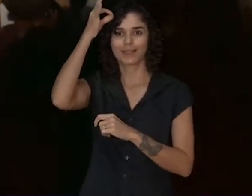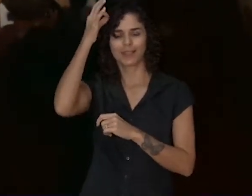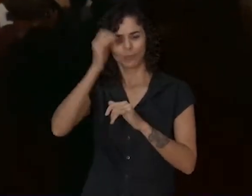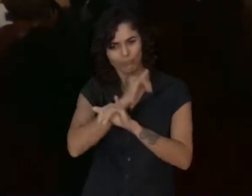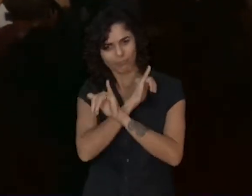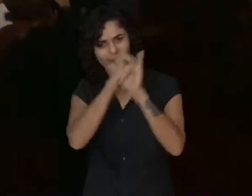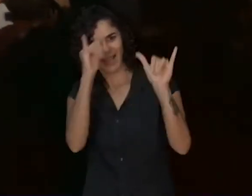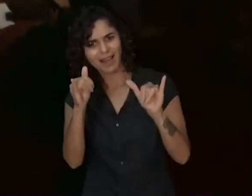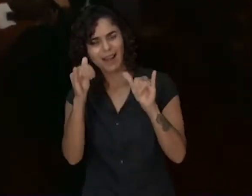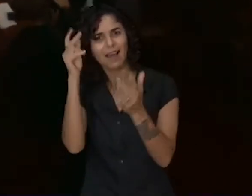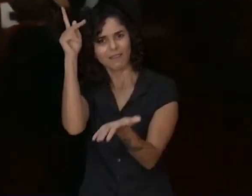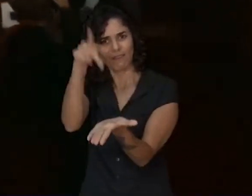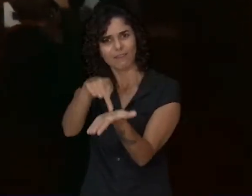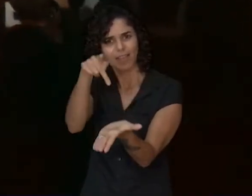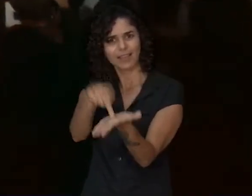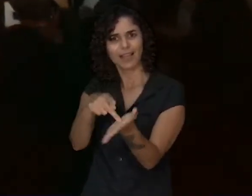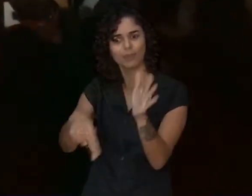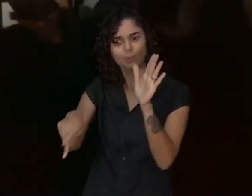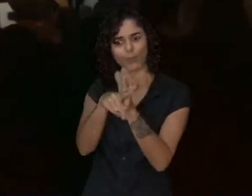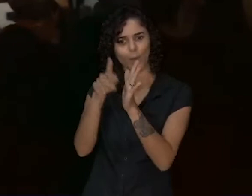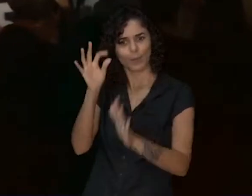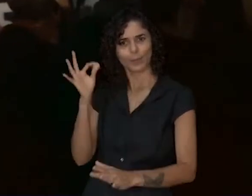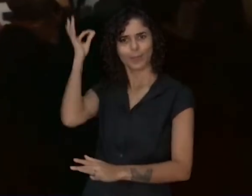declarar verdades espirituais.